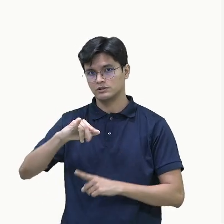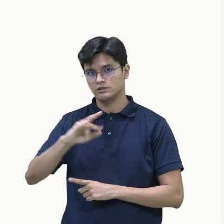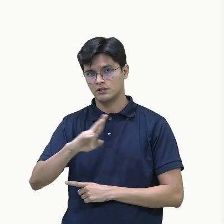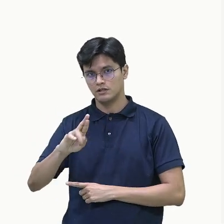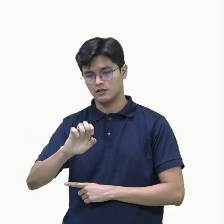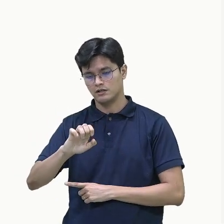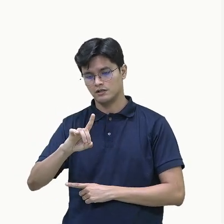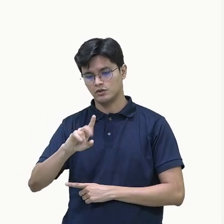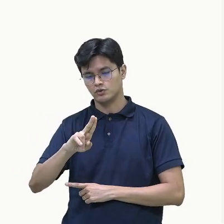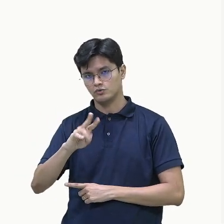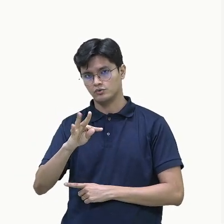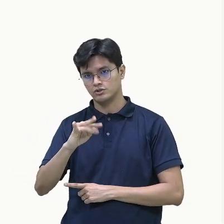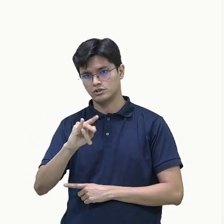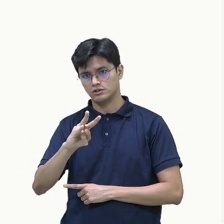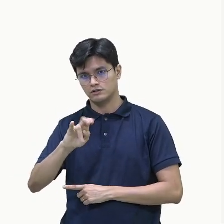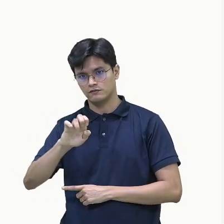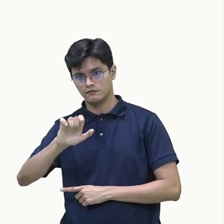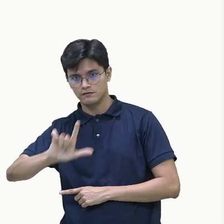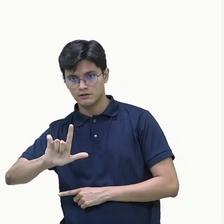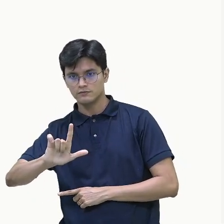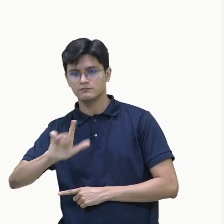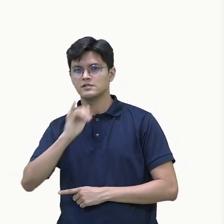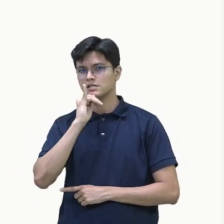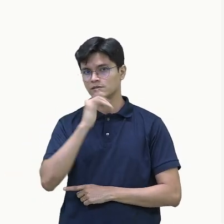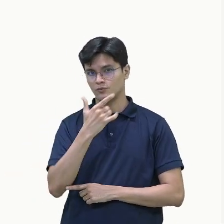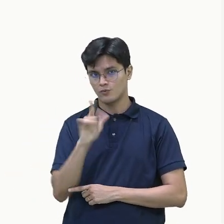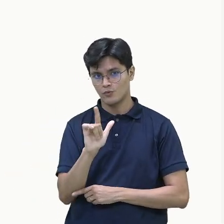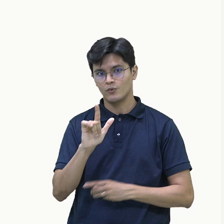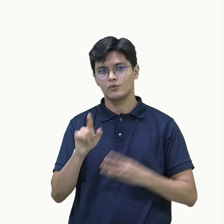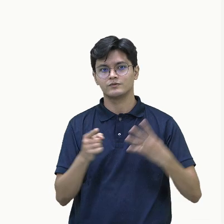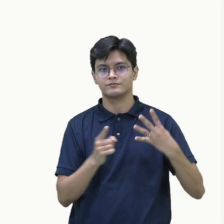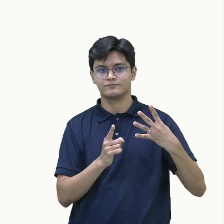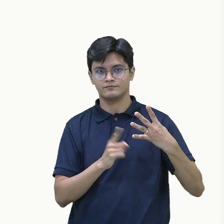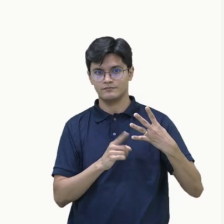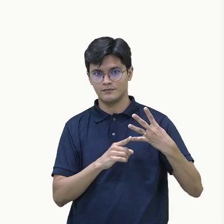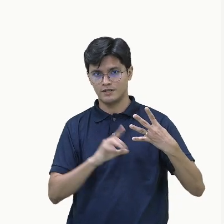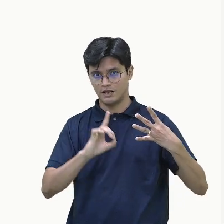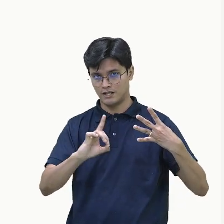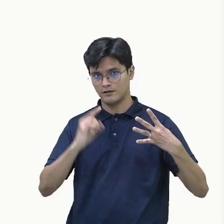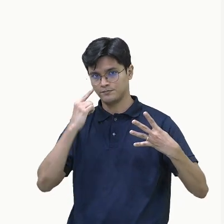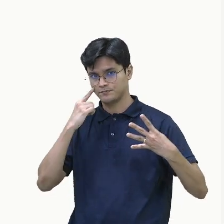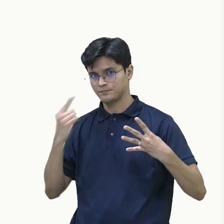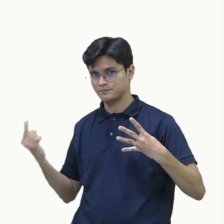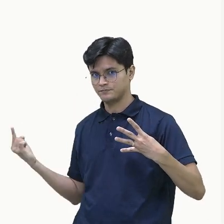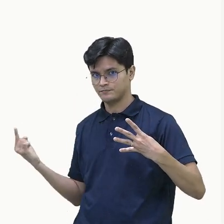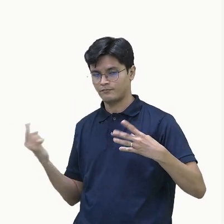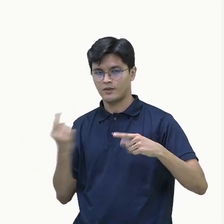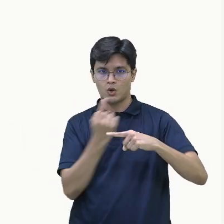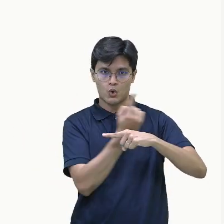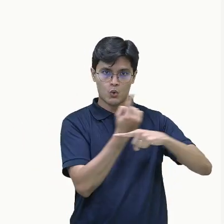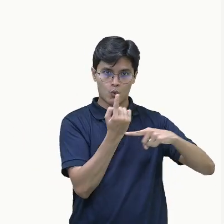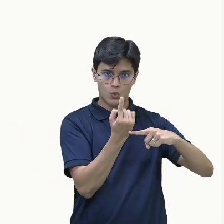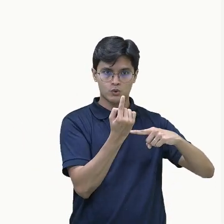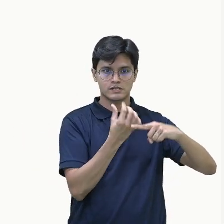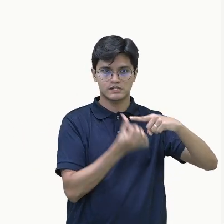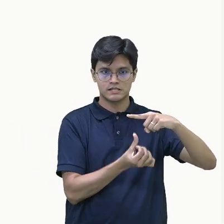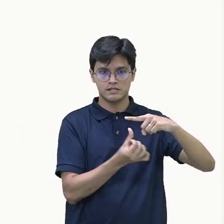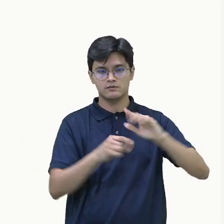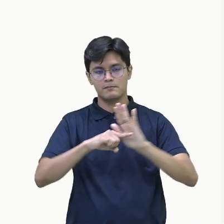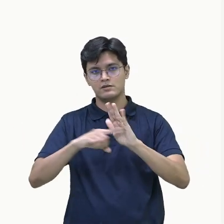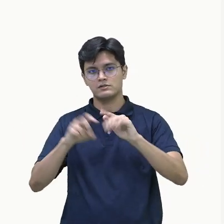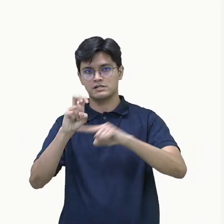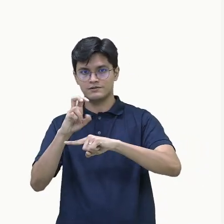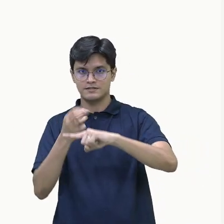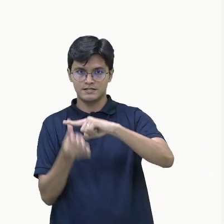11 sextos menos 5 sextos, um exemplo de subtração. E aí eu vou pensar o seguinte, os denominadores são iguais